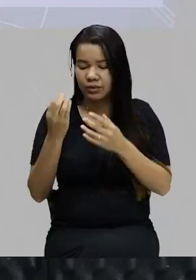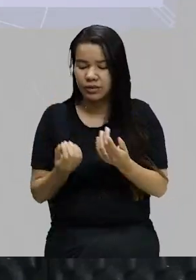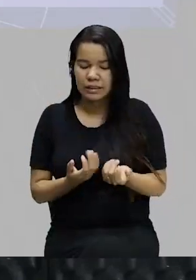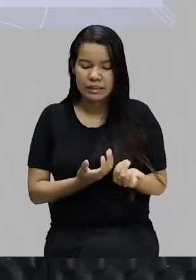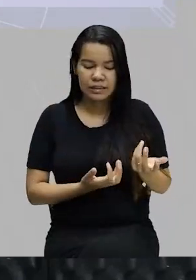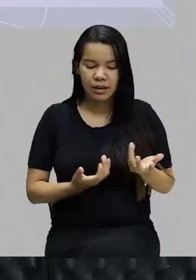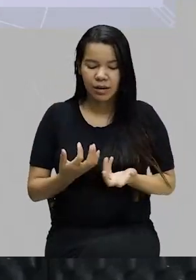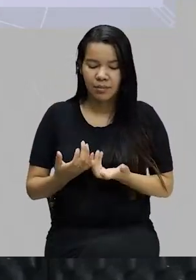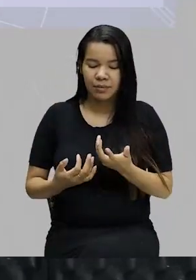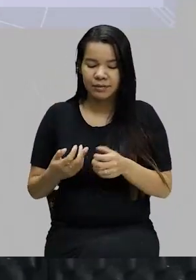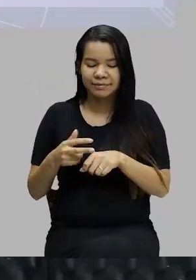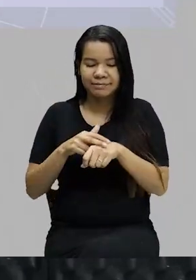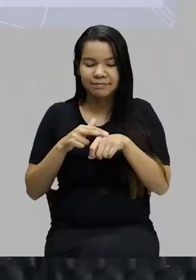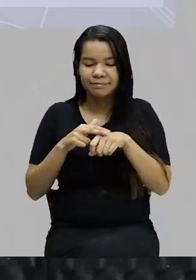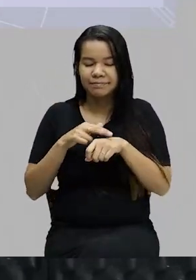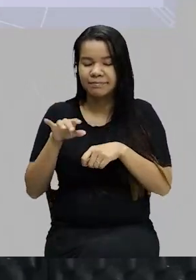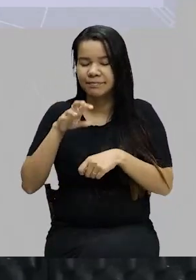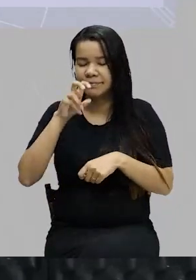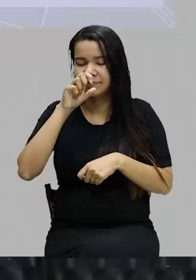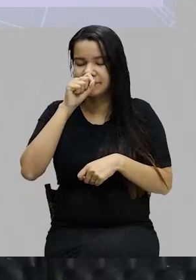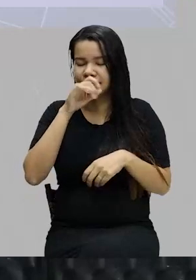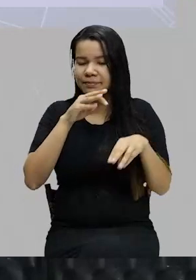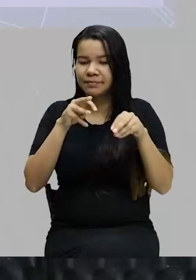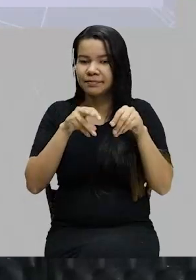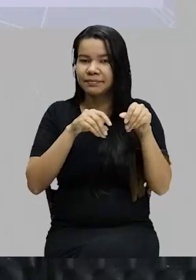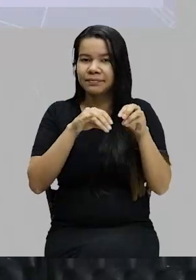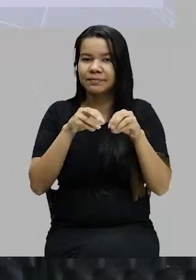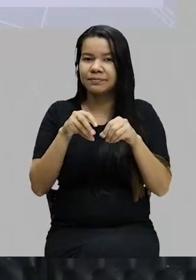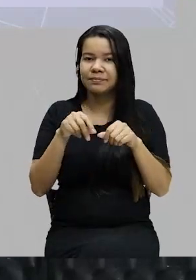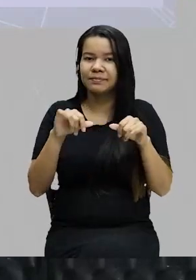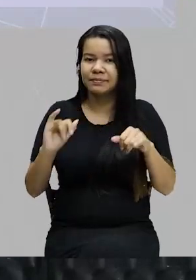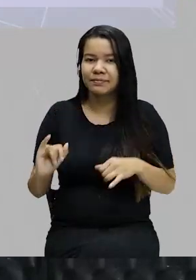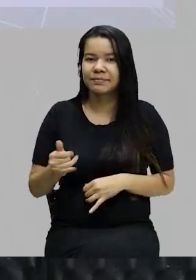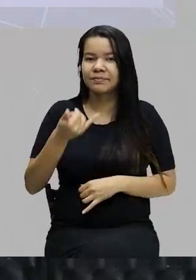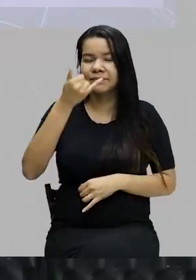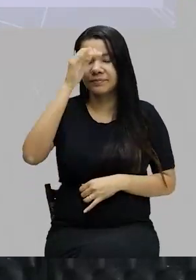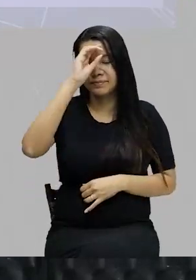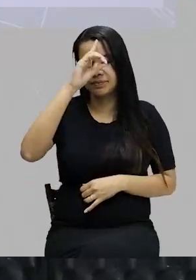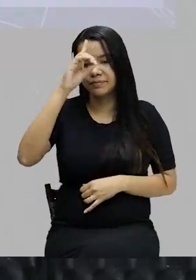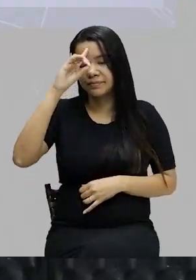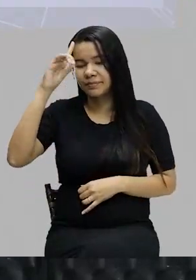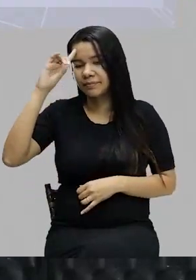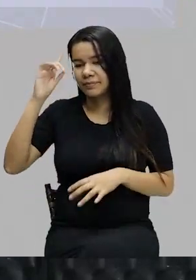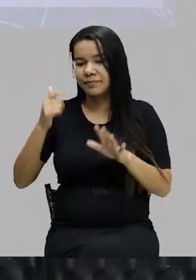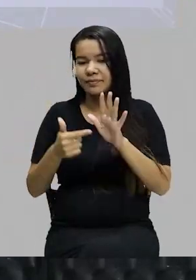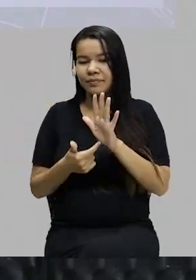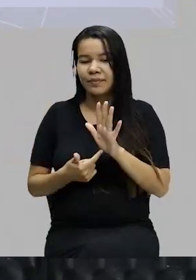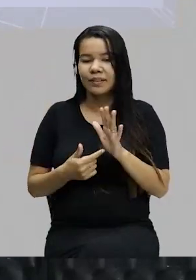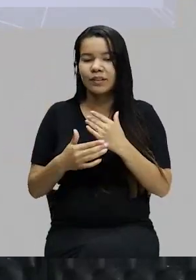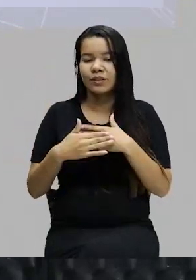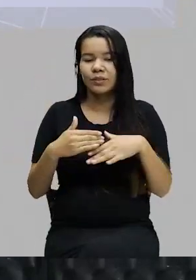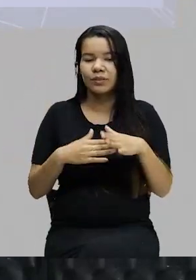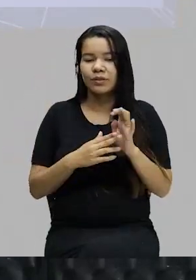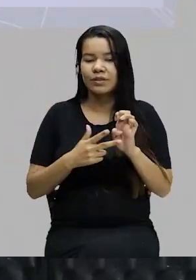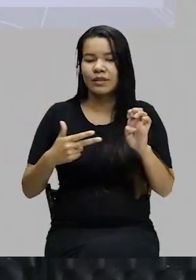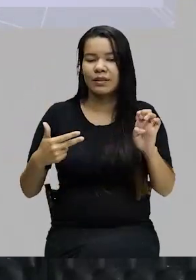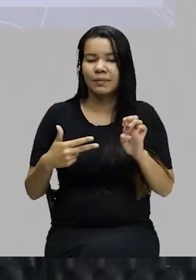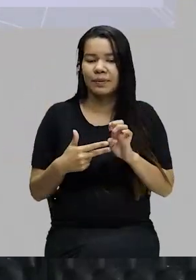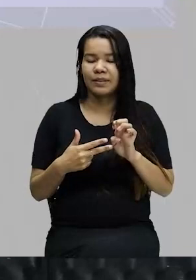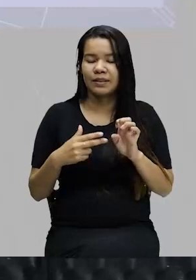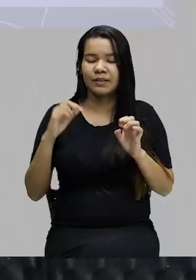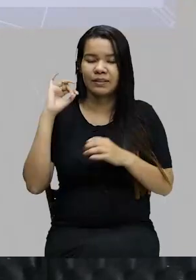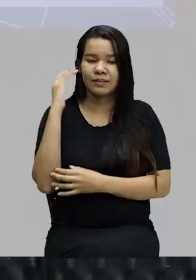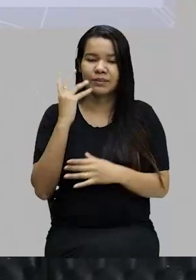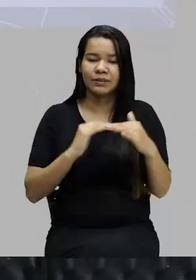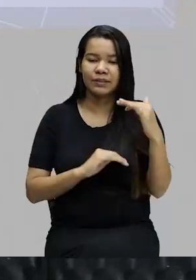diem, amigos, né? Então ele traz aqui todos os elementos da natureza. Inclusive muitas pessoas realmente fizeram isso, né?